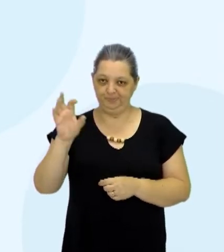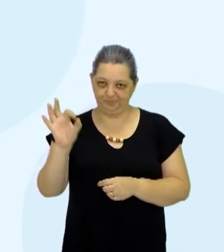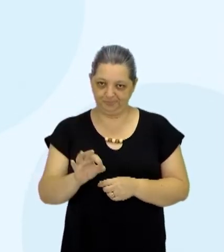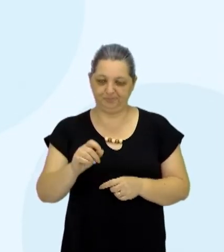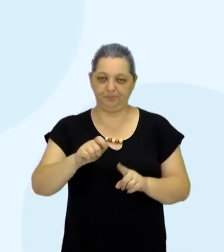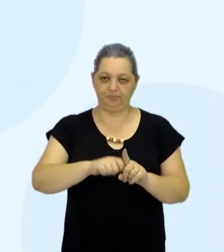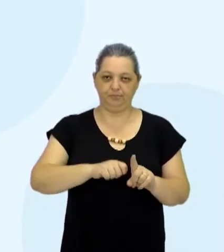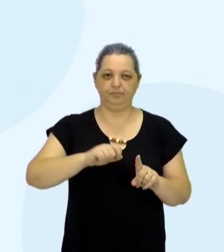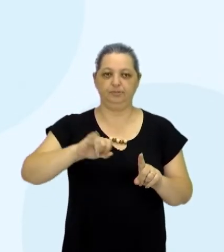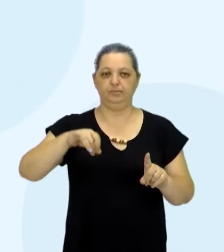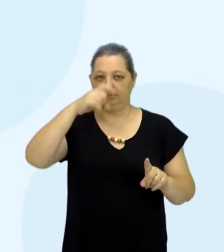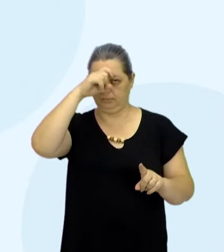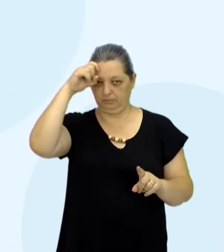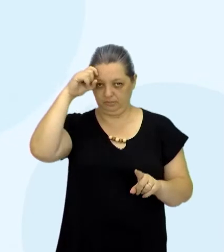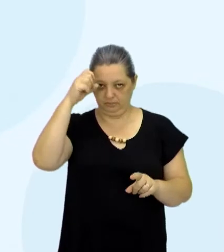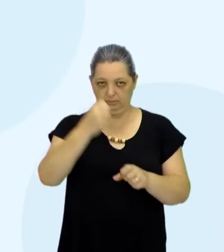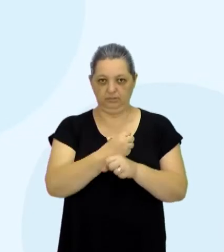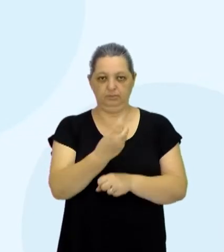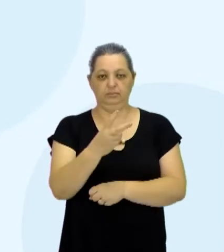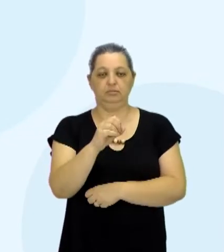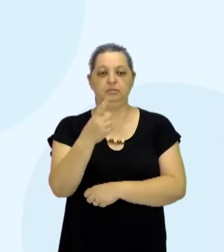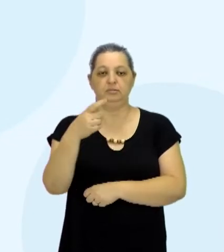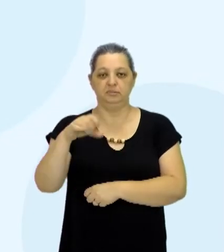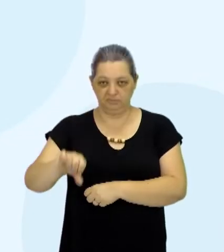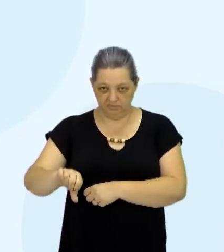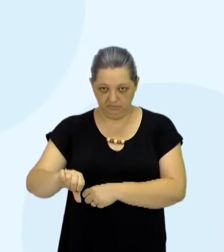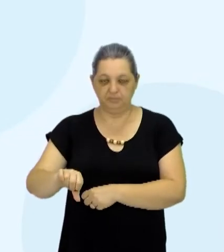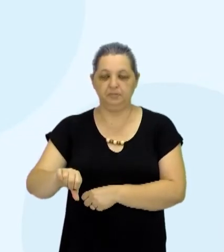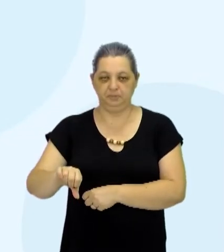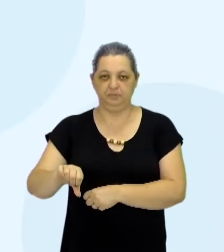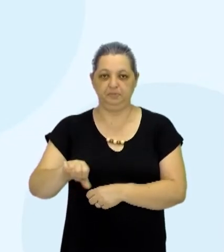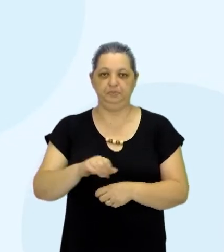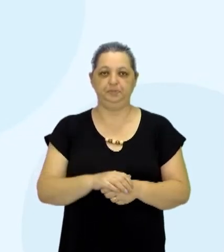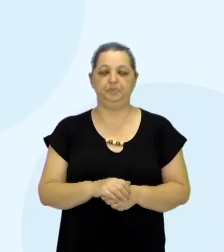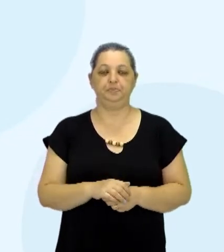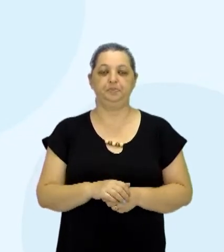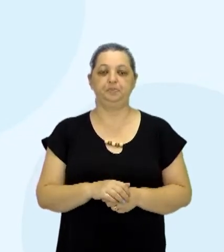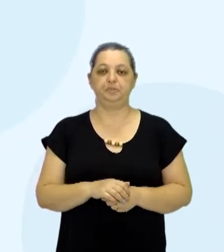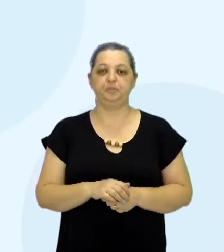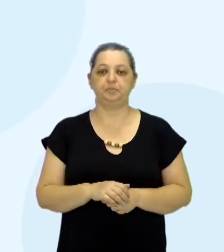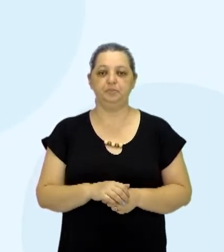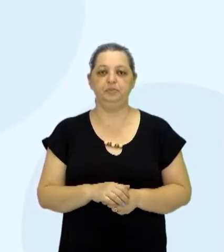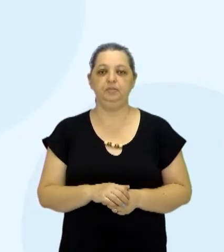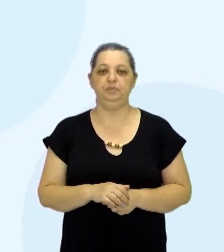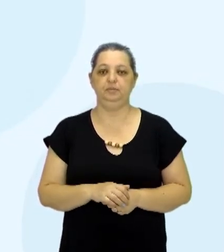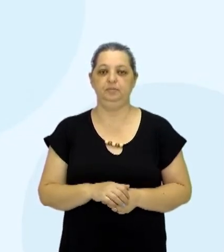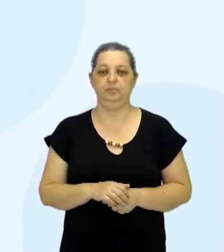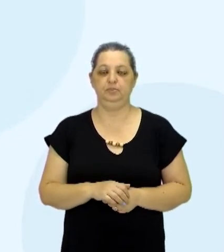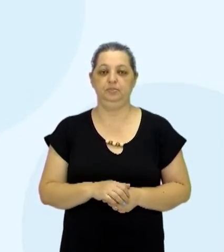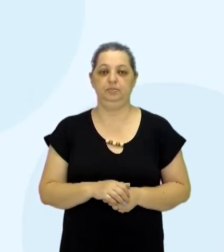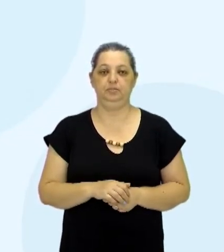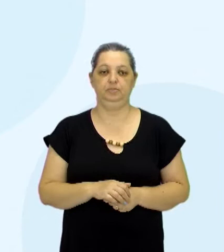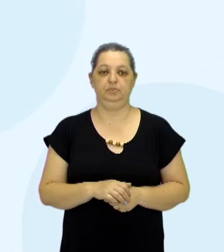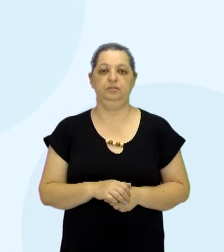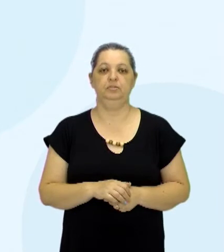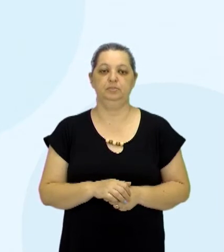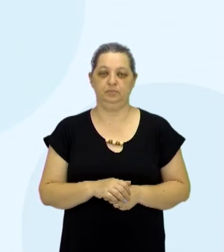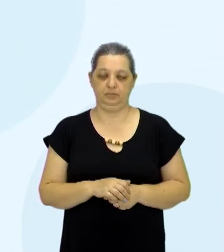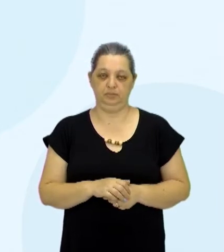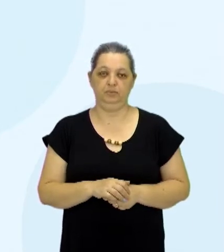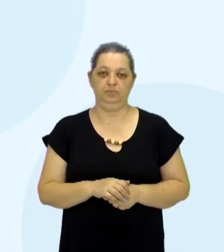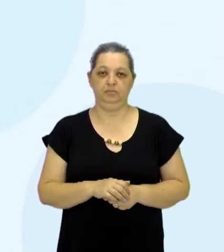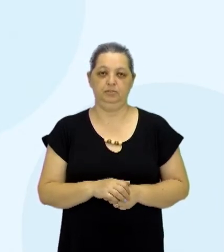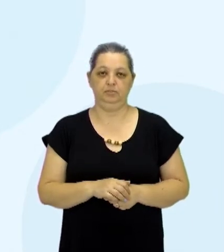de 2019. Então, era R$ 4,00, vai ter esse acréscimo de 7,5%, vai dar um novo valor, um pouquinho mais caro que R$ 4,00, lá